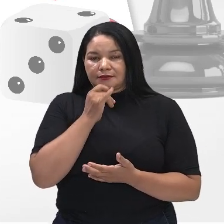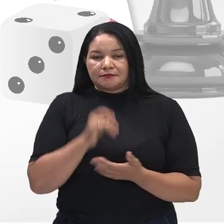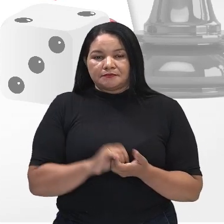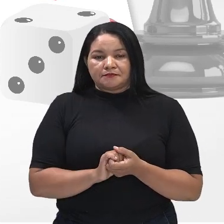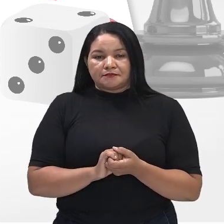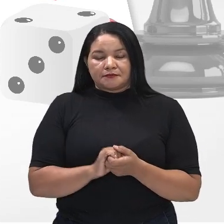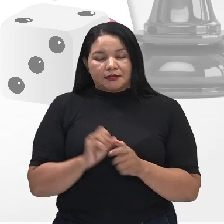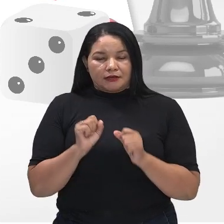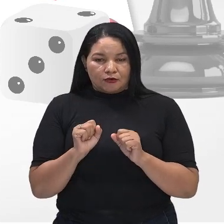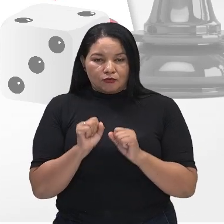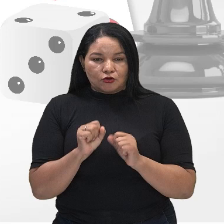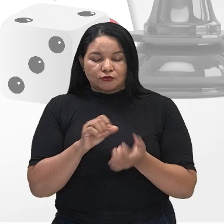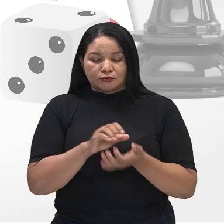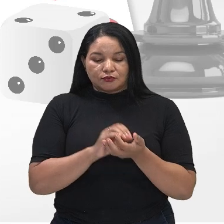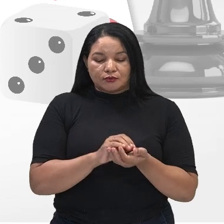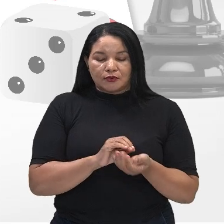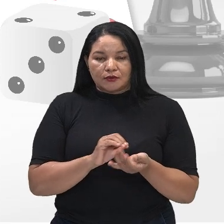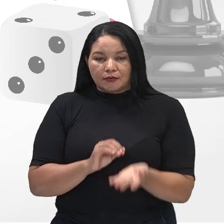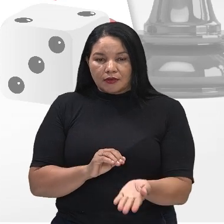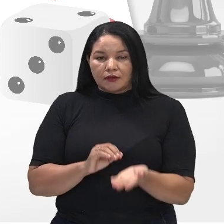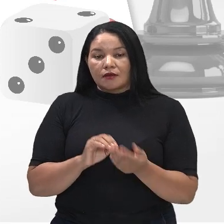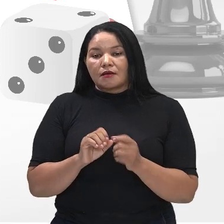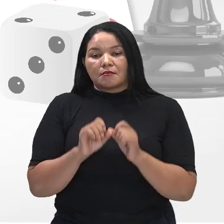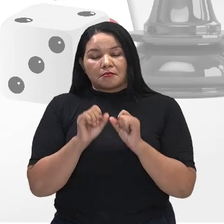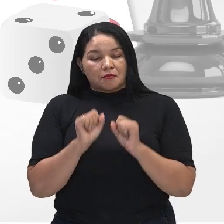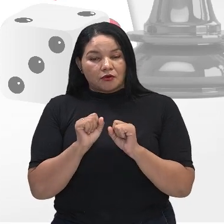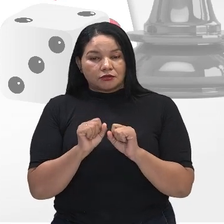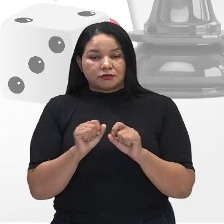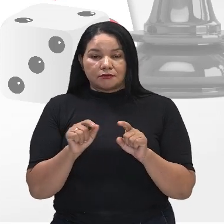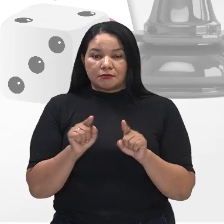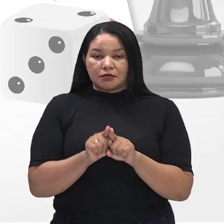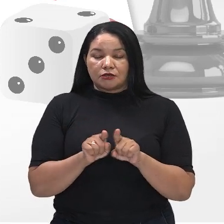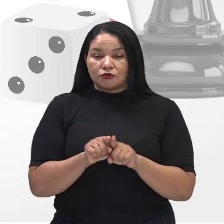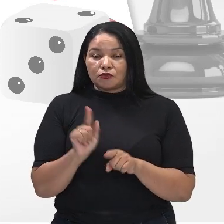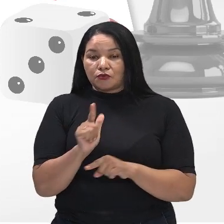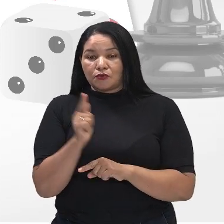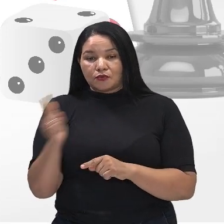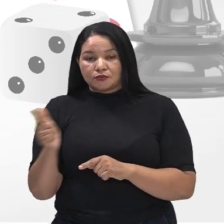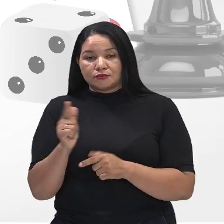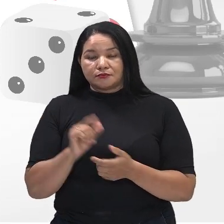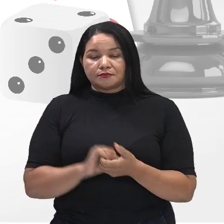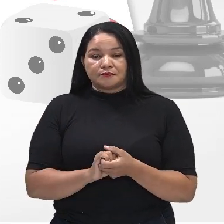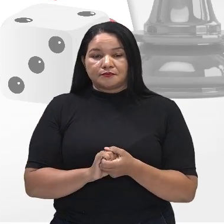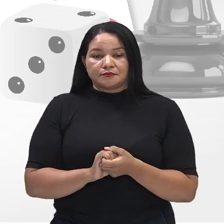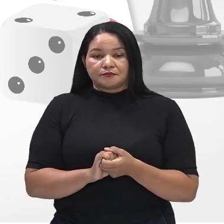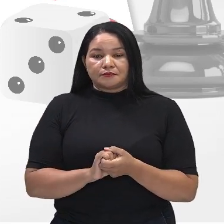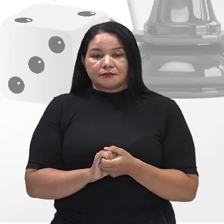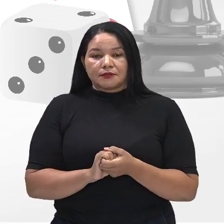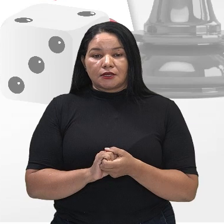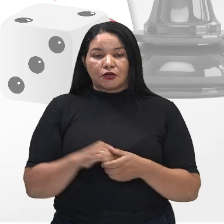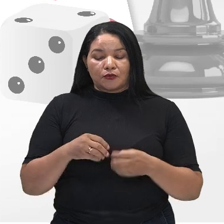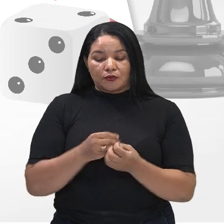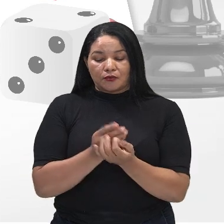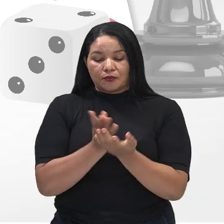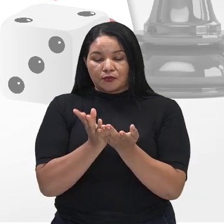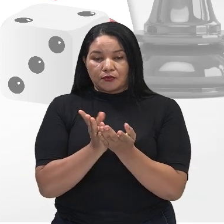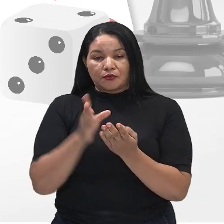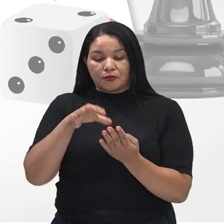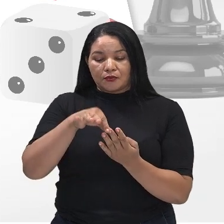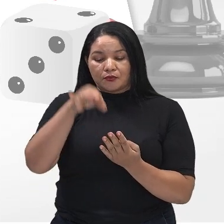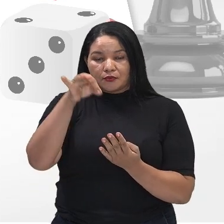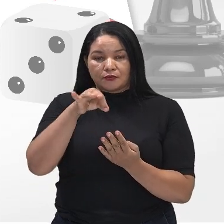o lançamento de um dado, a gente pode aqui pegar também a retirada de uma carta de um baralho, a gente